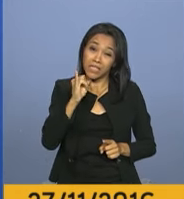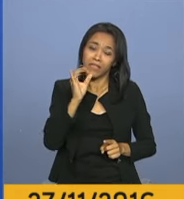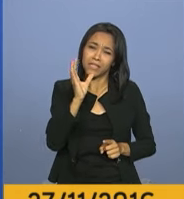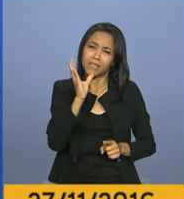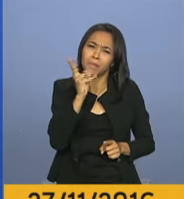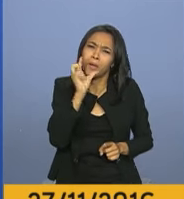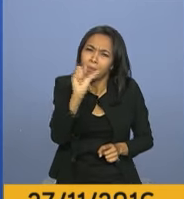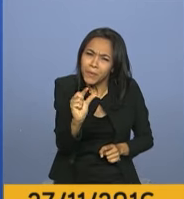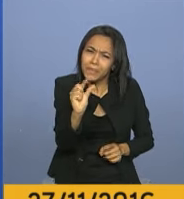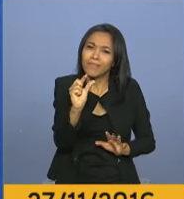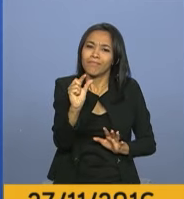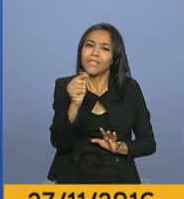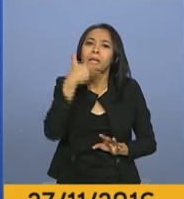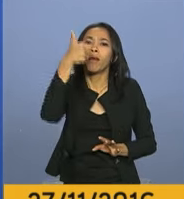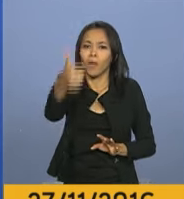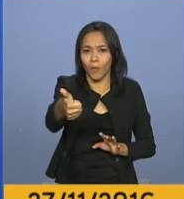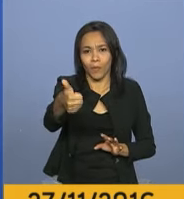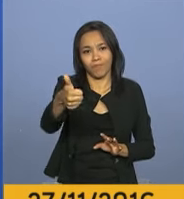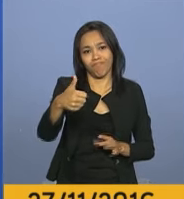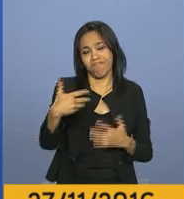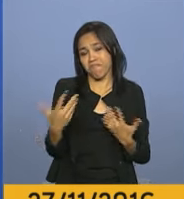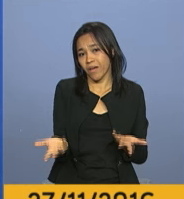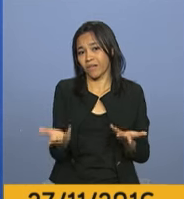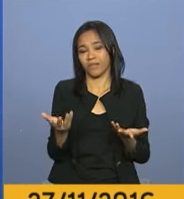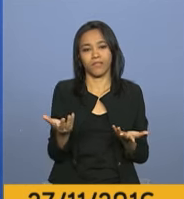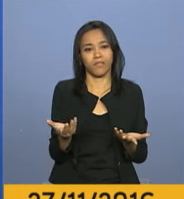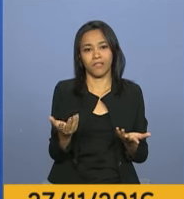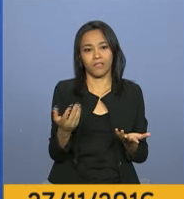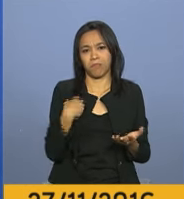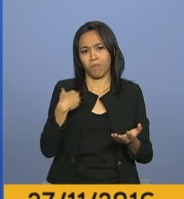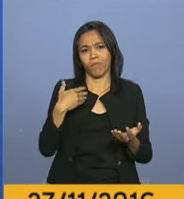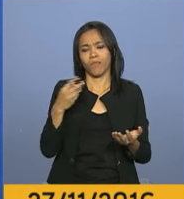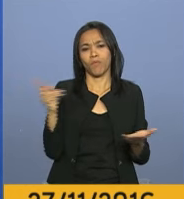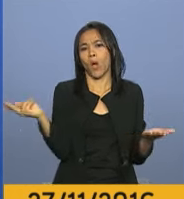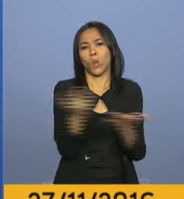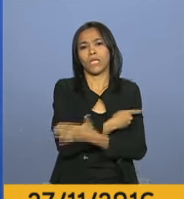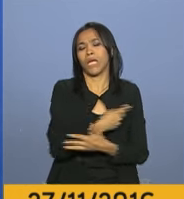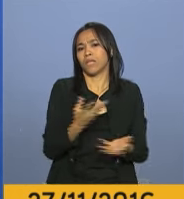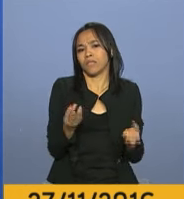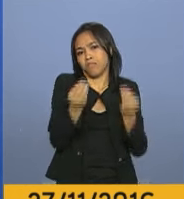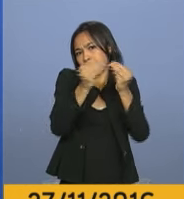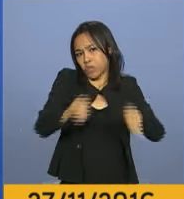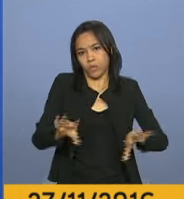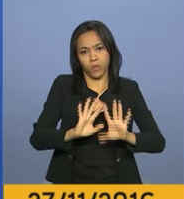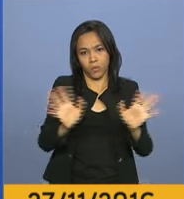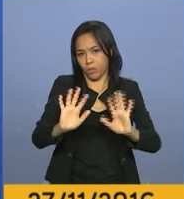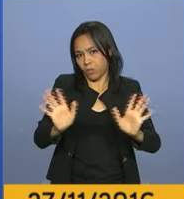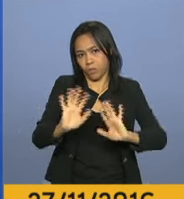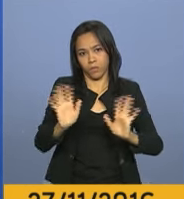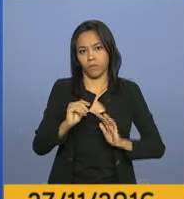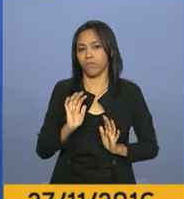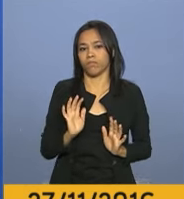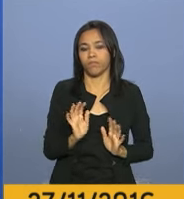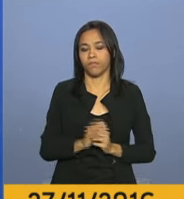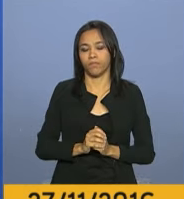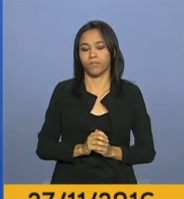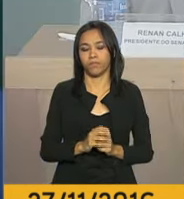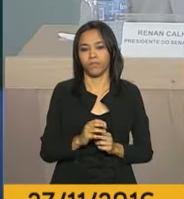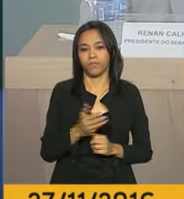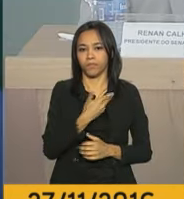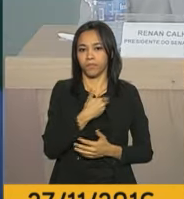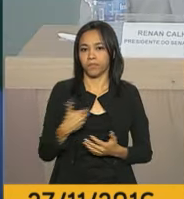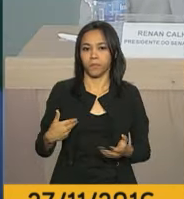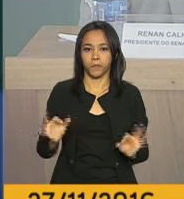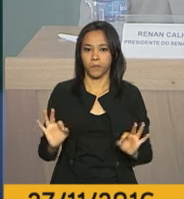menos, seria melhor, mas também não causa prejuízos de monta, né? Em relação a isso.